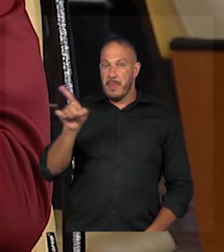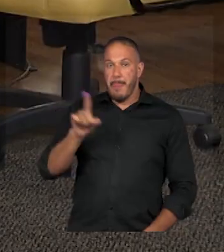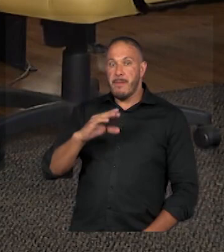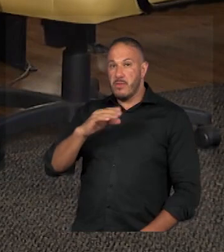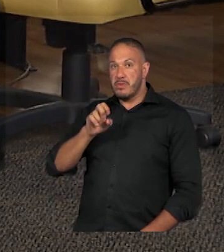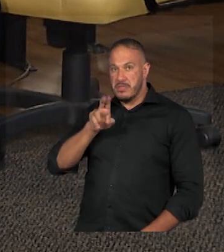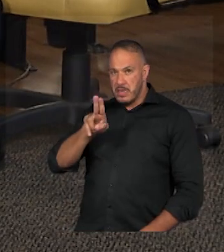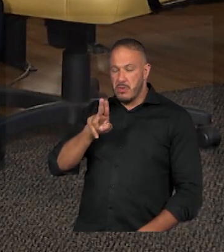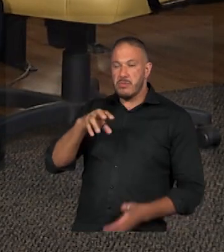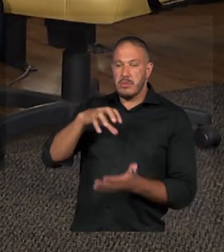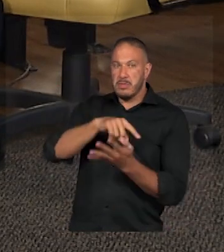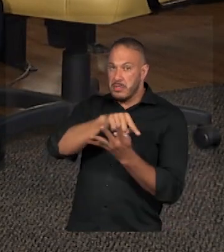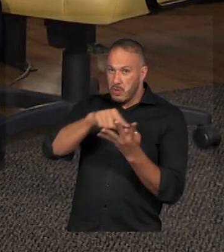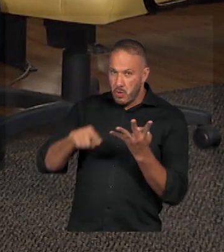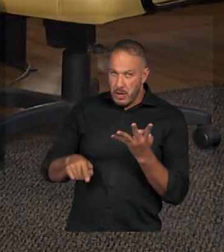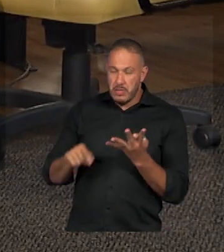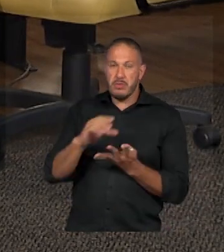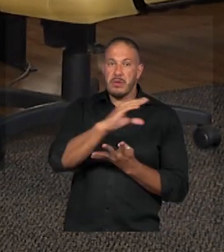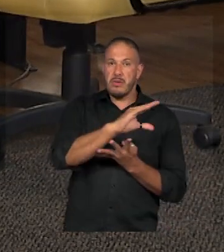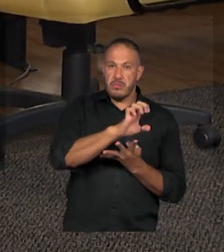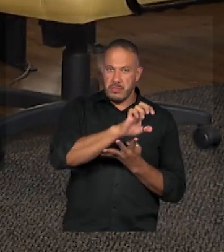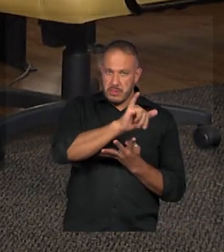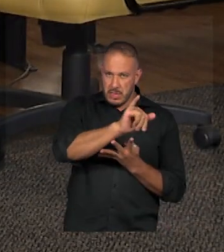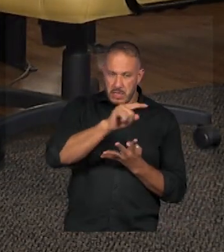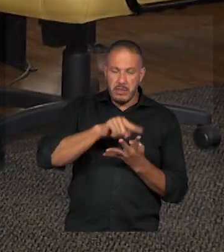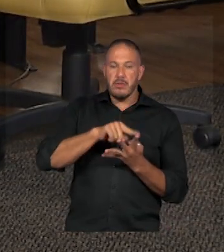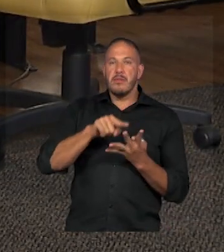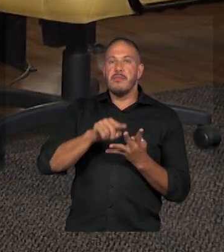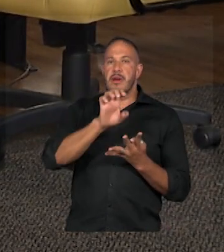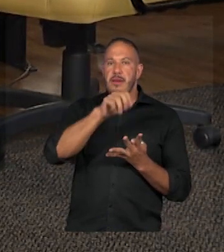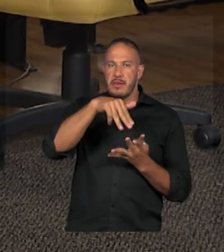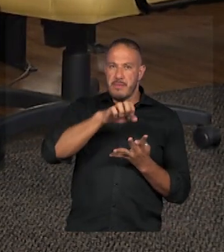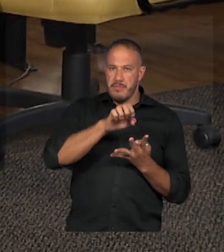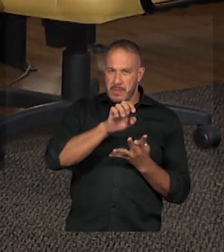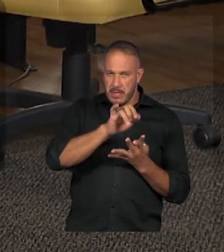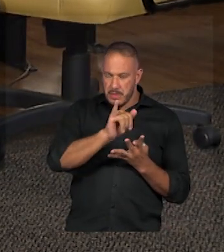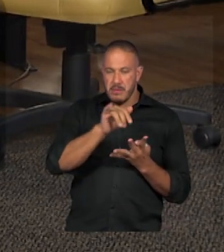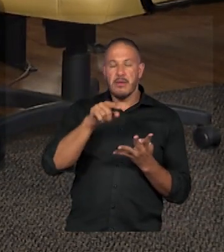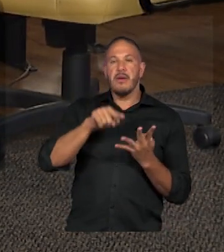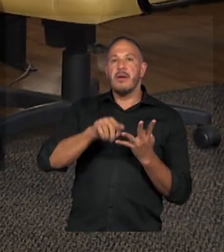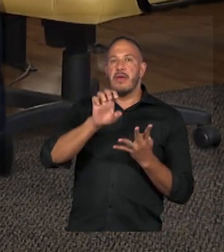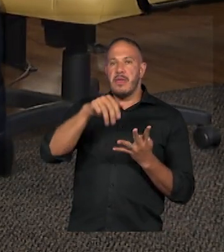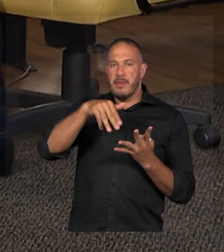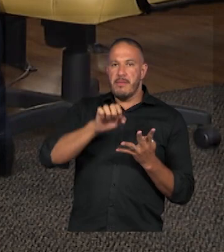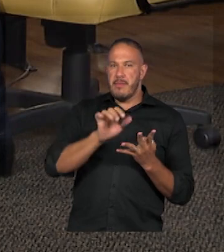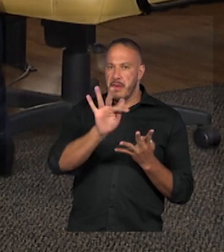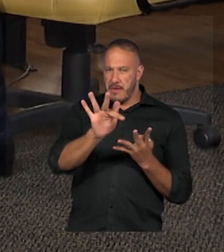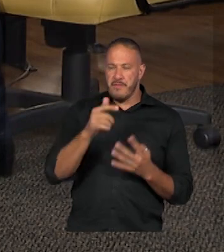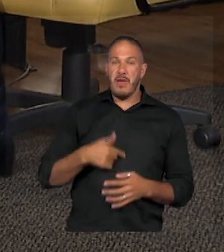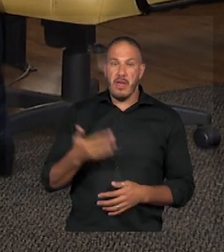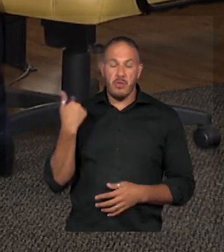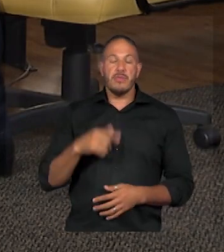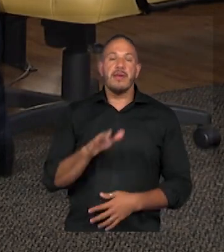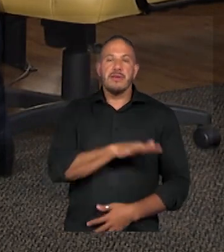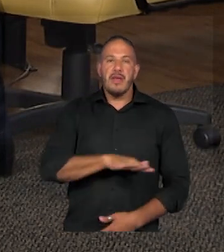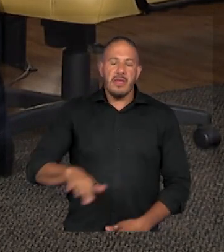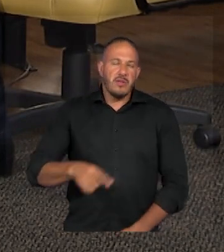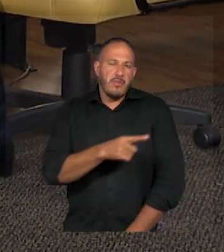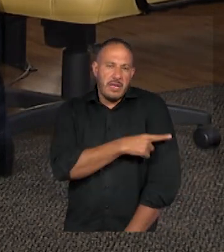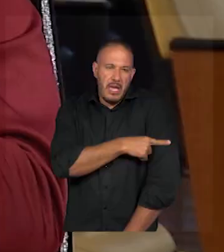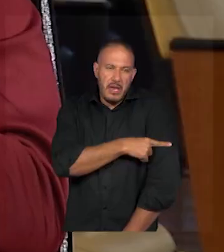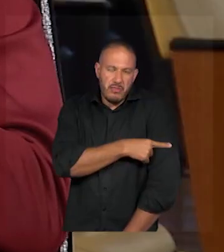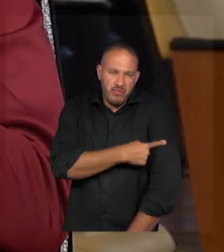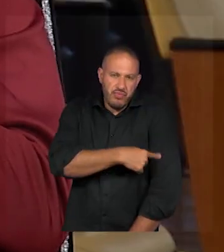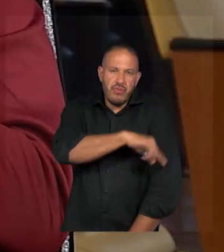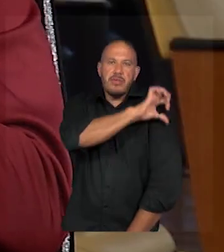né? Um SEI, uma EMEI e uma EMEF. Eu sou diretora da EMEF, que atende as crianças do 1º ao 9º